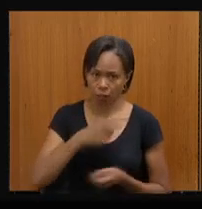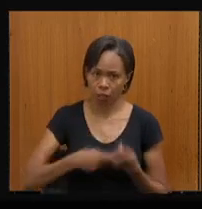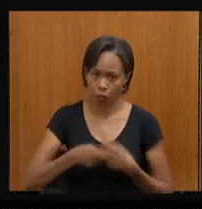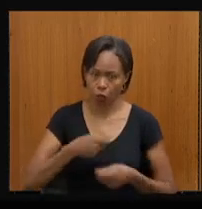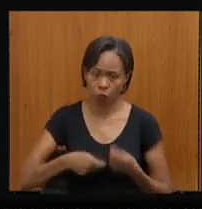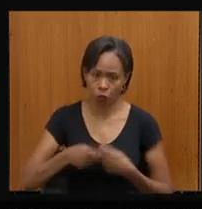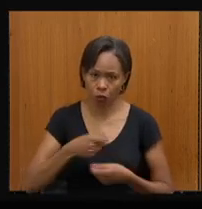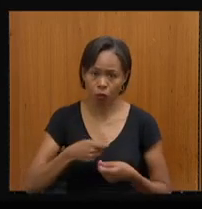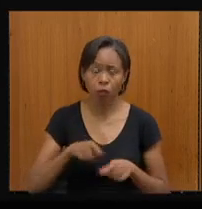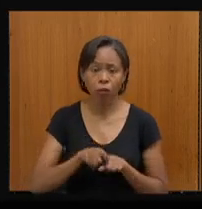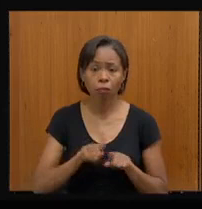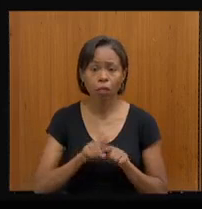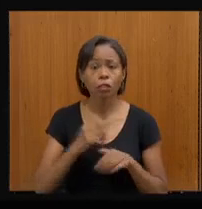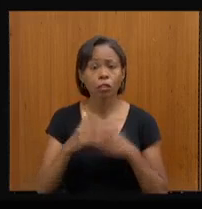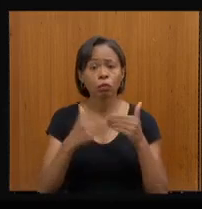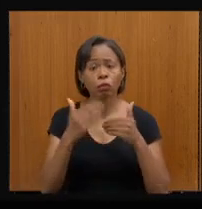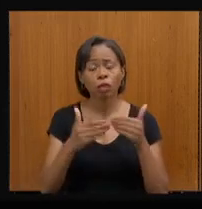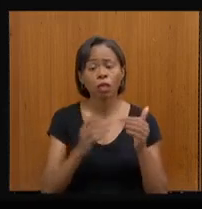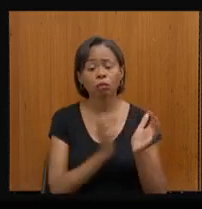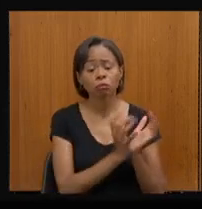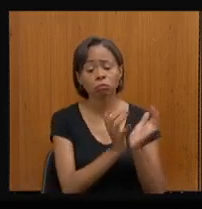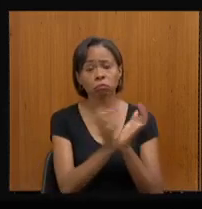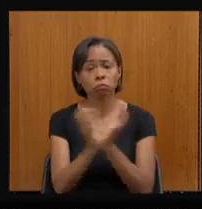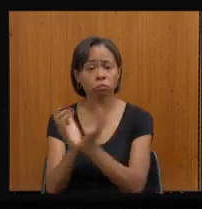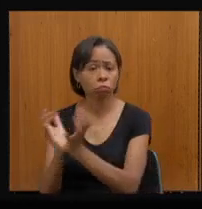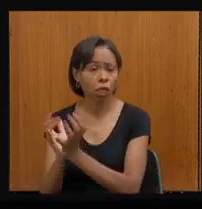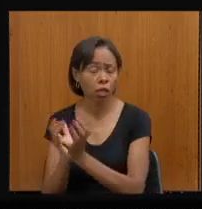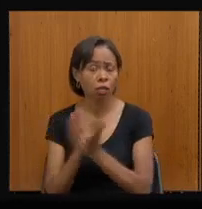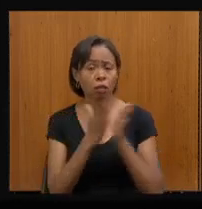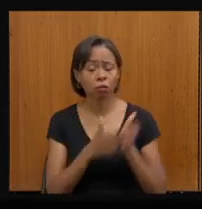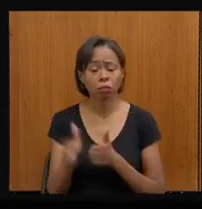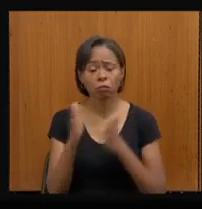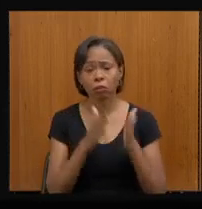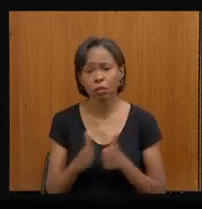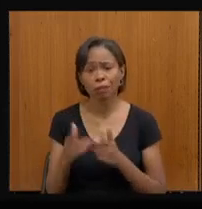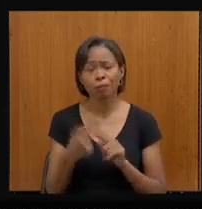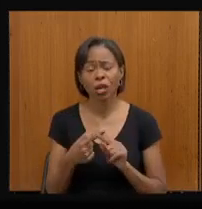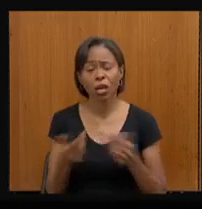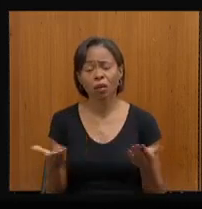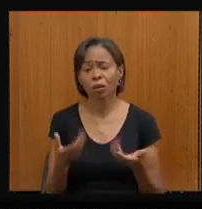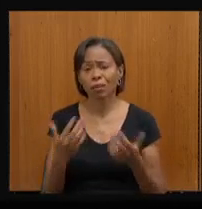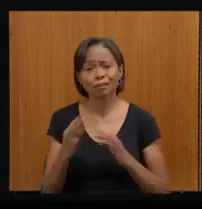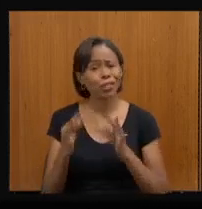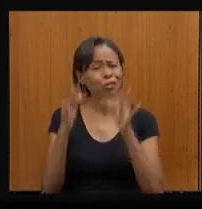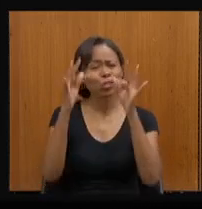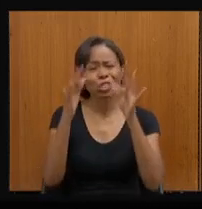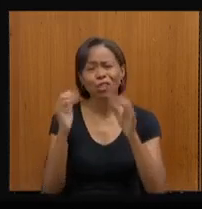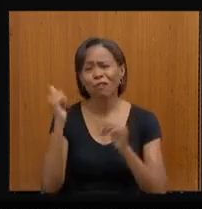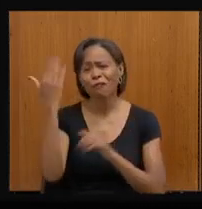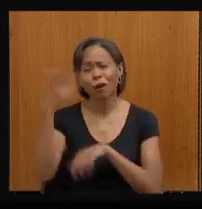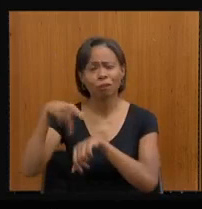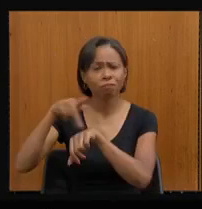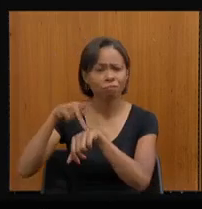desenvolver toda a cadeia produtiva porque por enquanto tudo é dependente de tecnologia importada do conhecimento equivocado